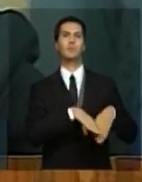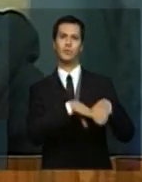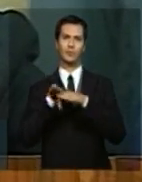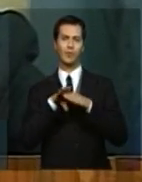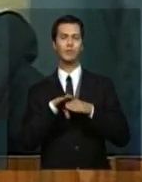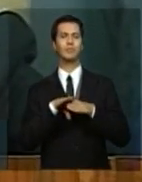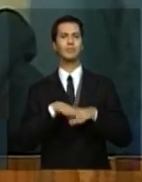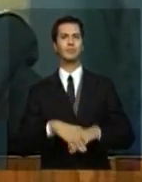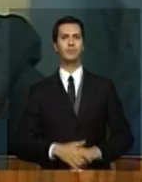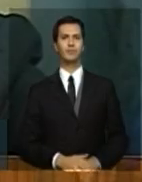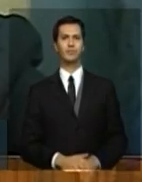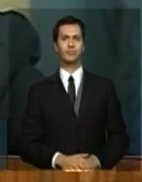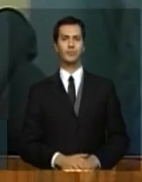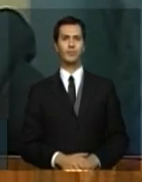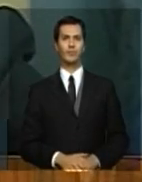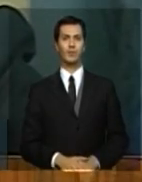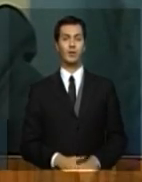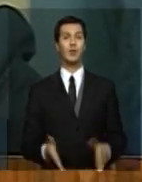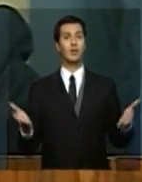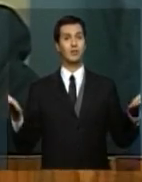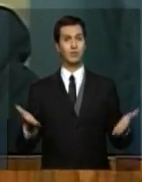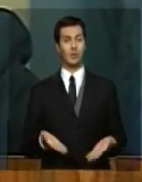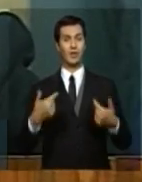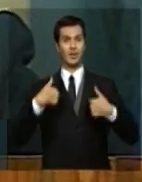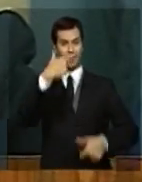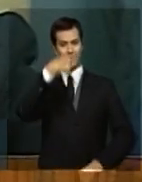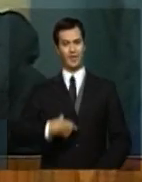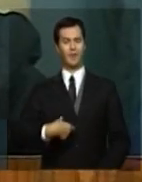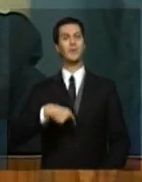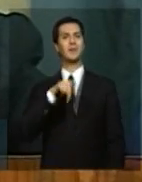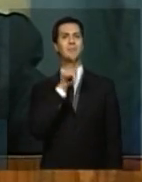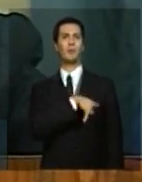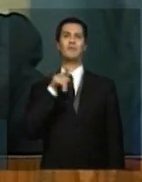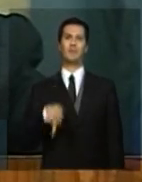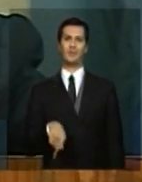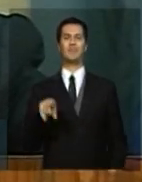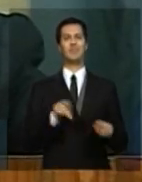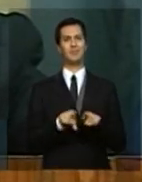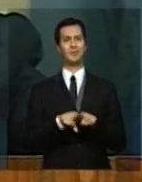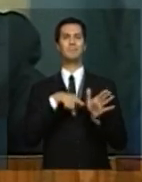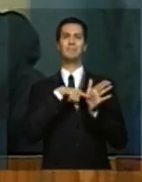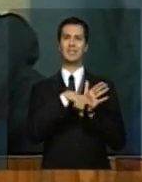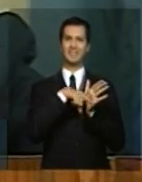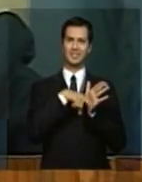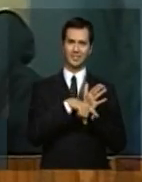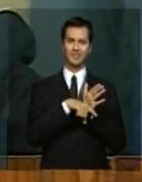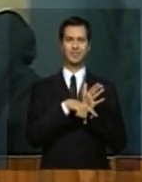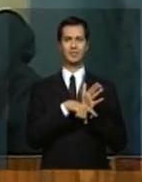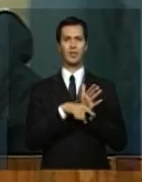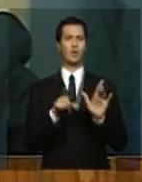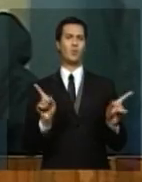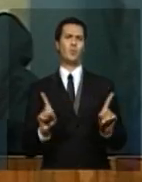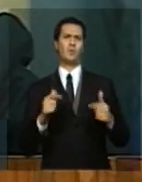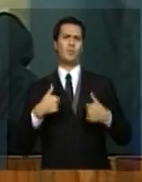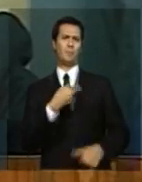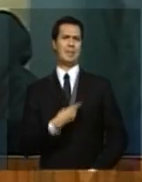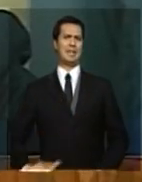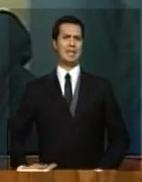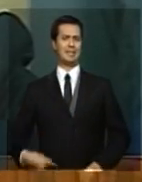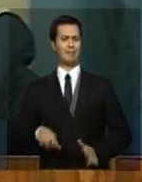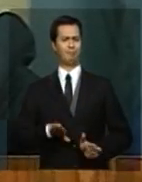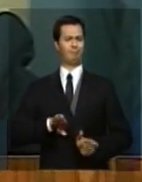neste momento que fala para vocês a professora e a pesquisadora não fala a gestora